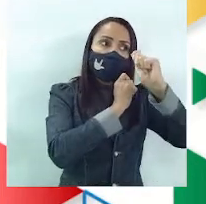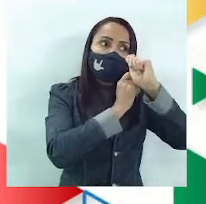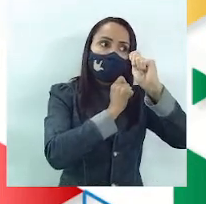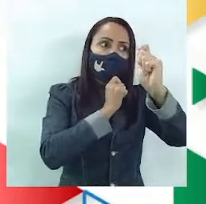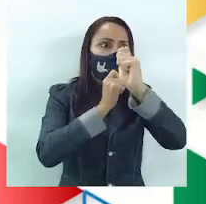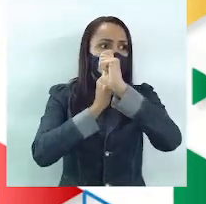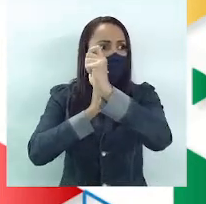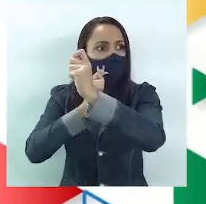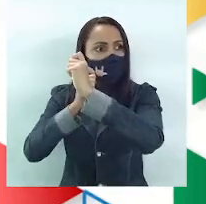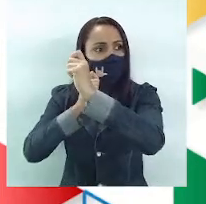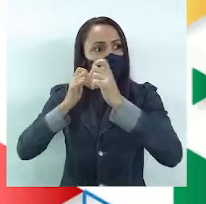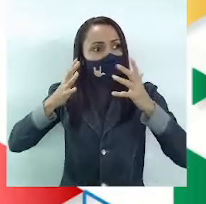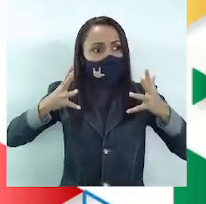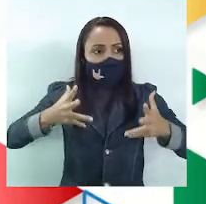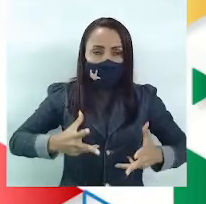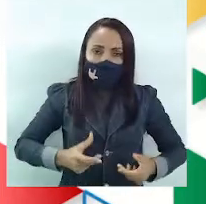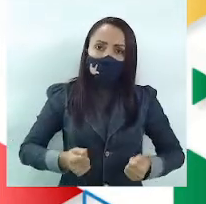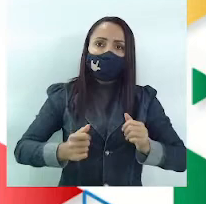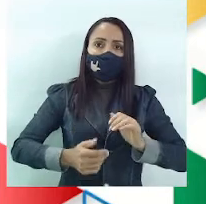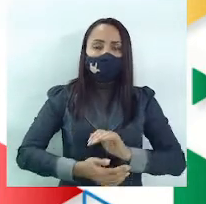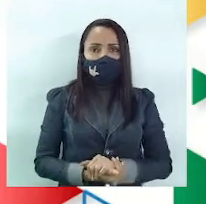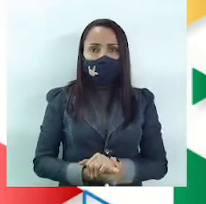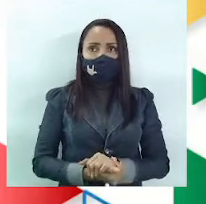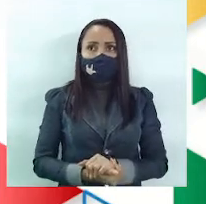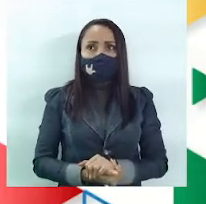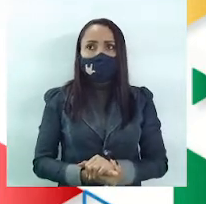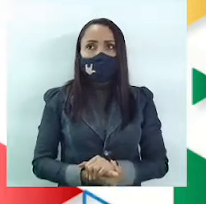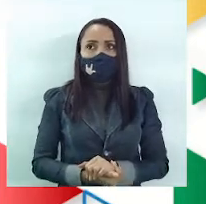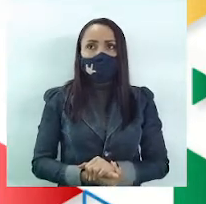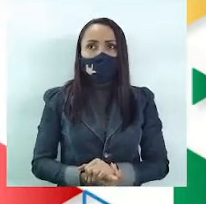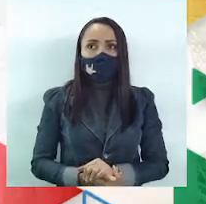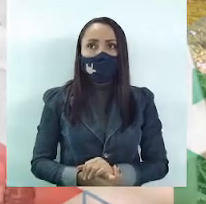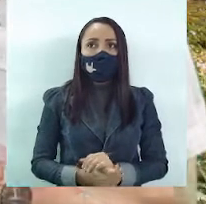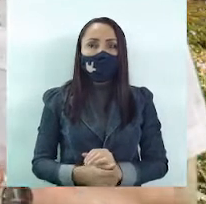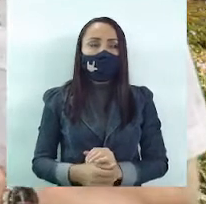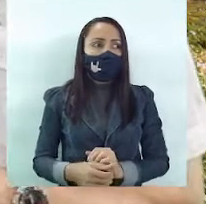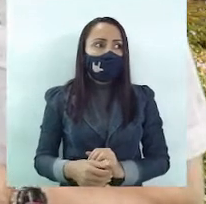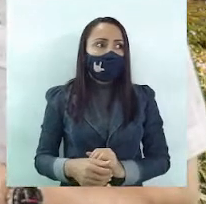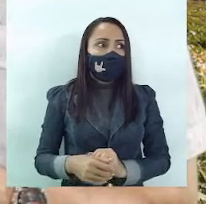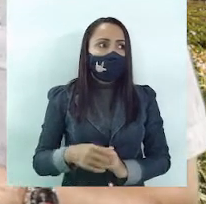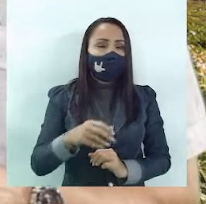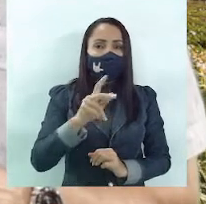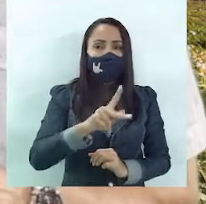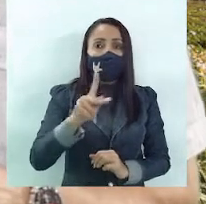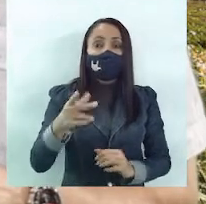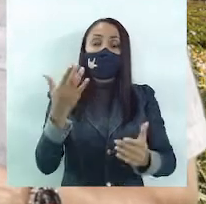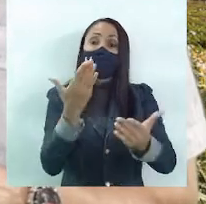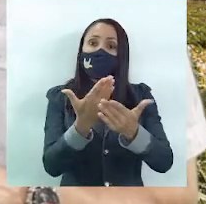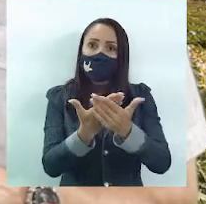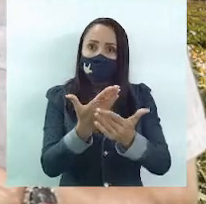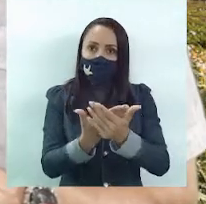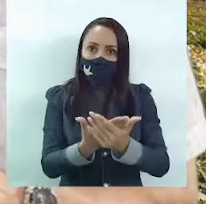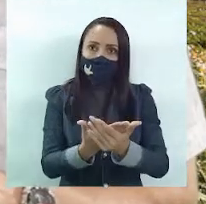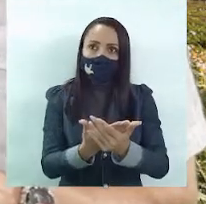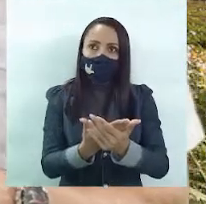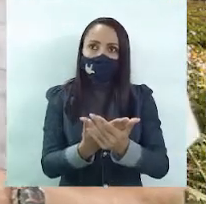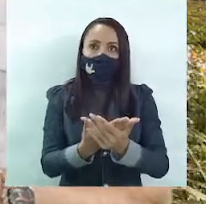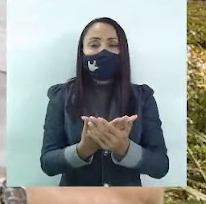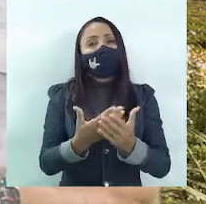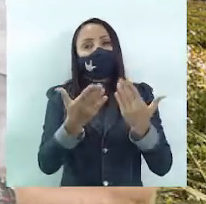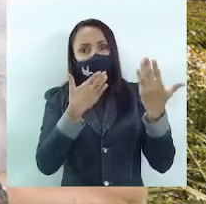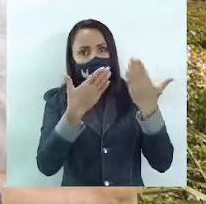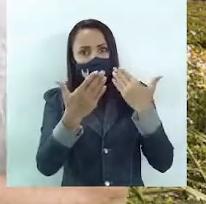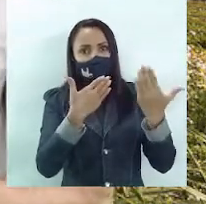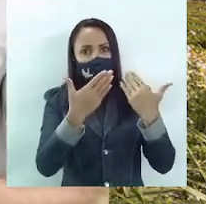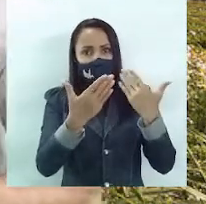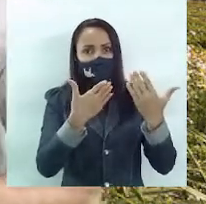limpando com o fio dental com calma. Isso é fundamental. Professor, eu acho que hoje a nossa aula aqui, nosso papo, na